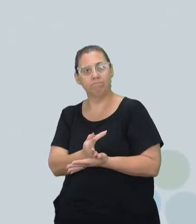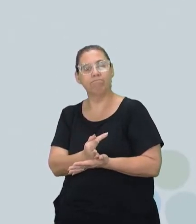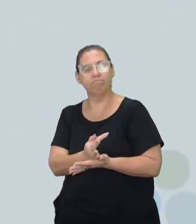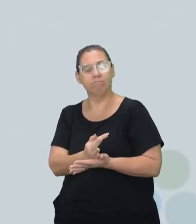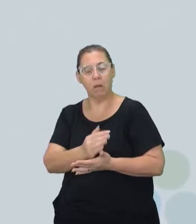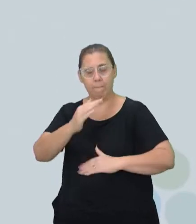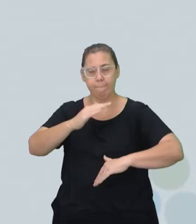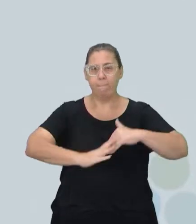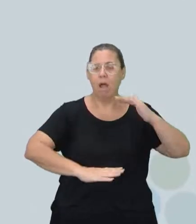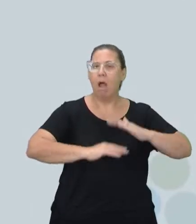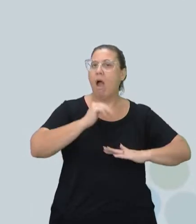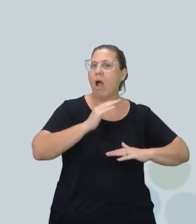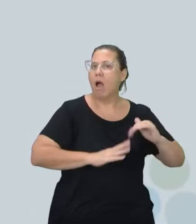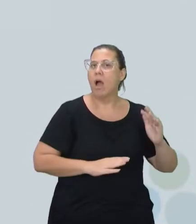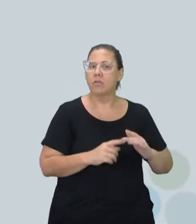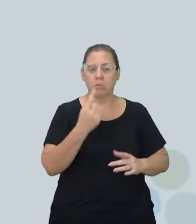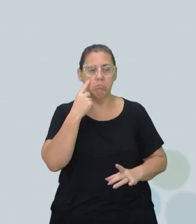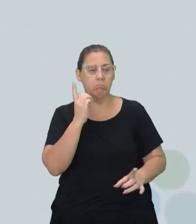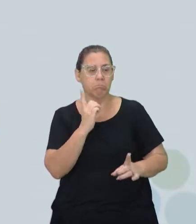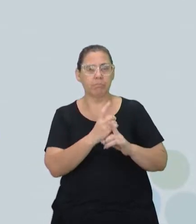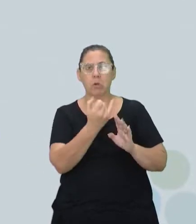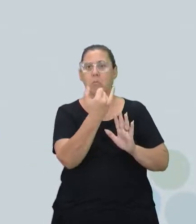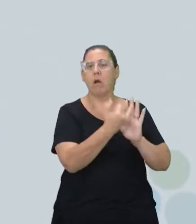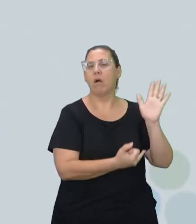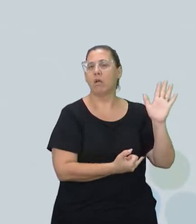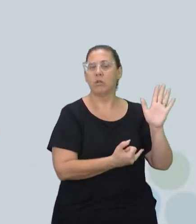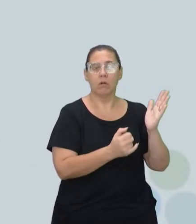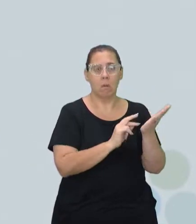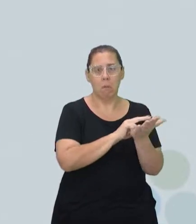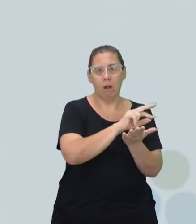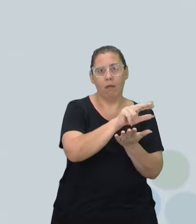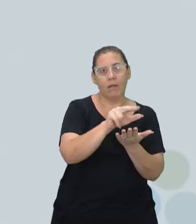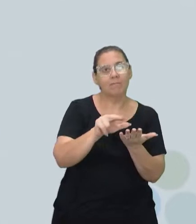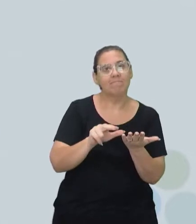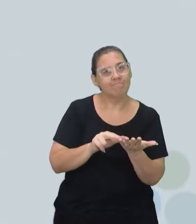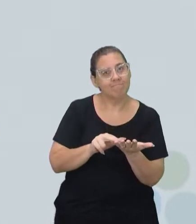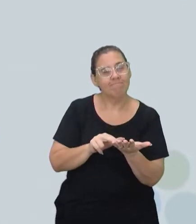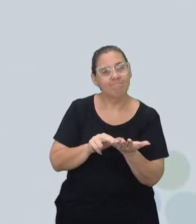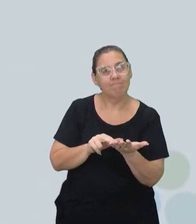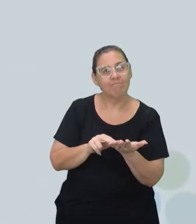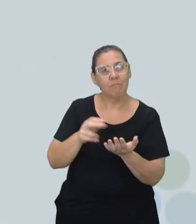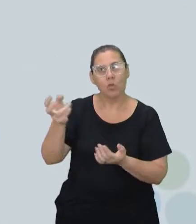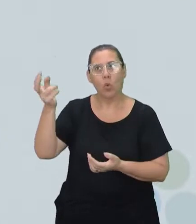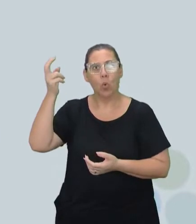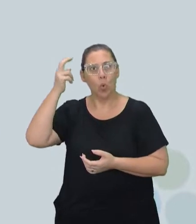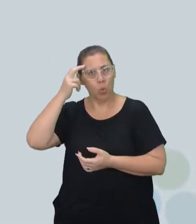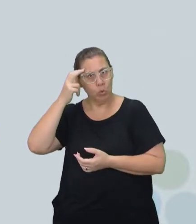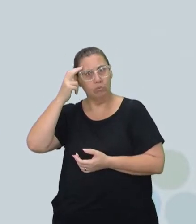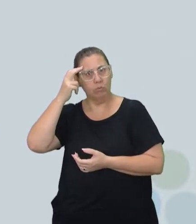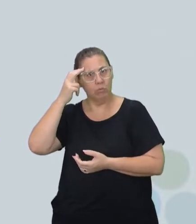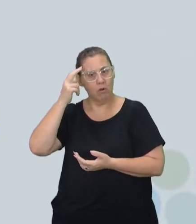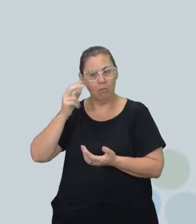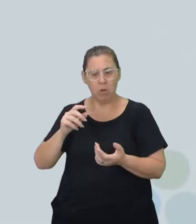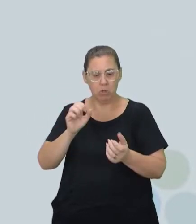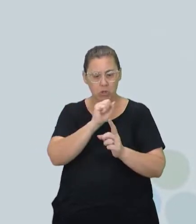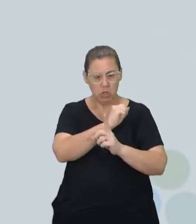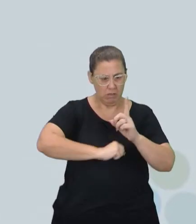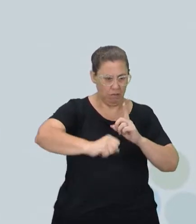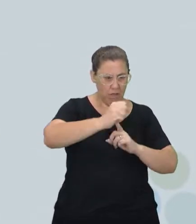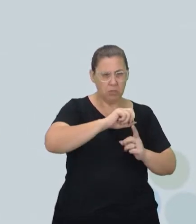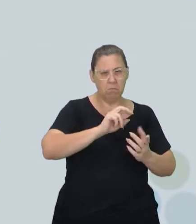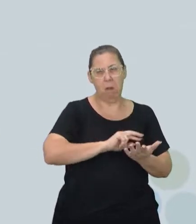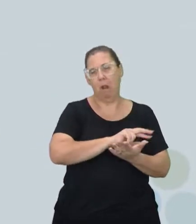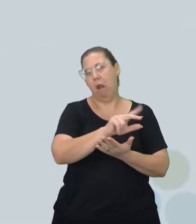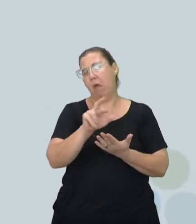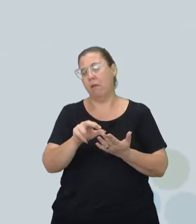que caracterizam identidade, diversidade cultural, né, de diferentes sociedades